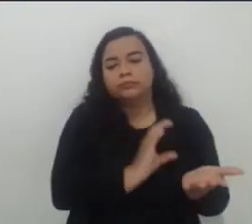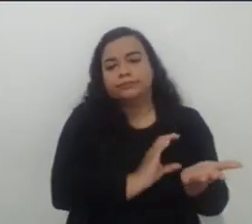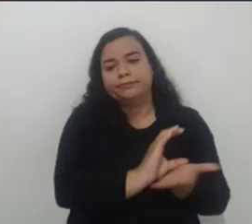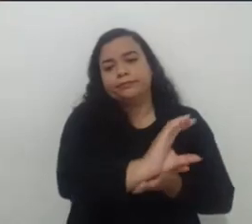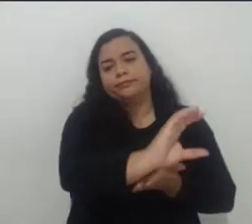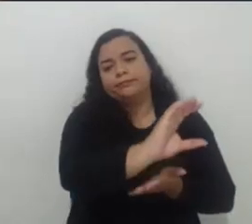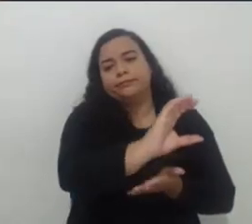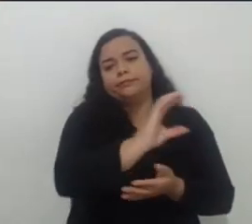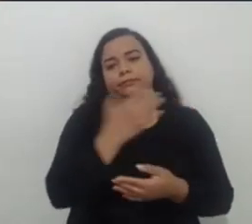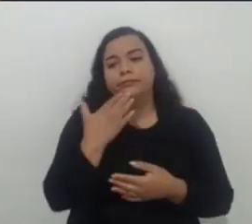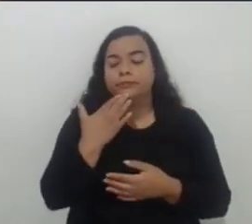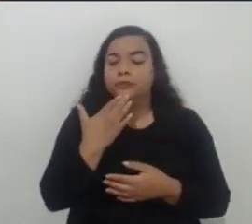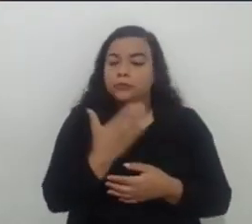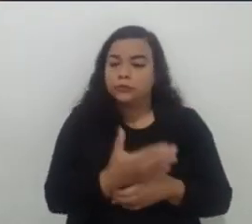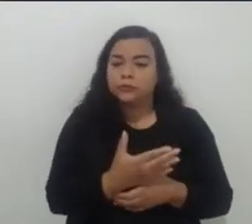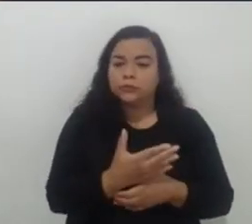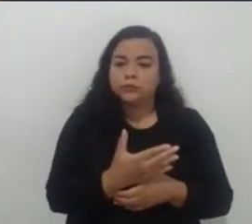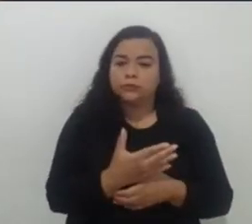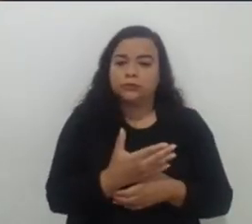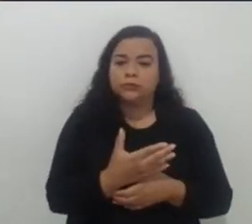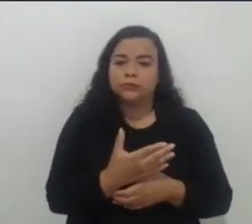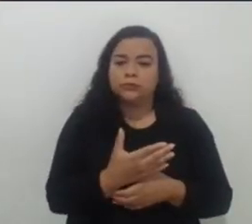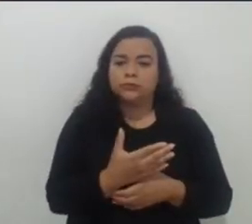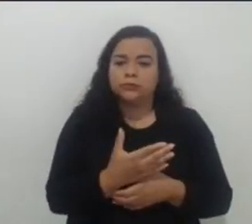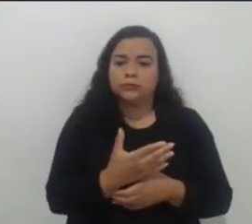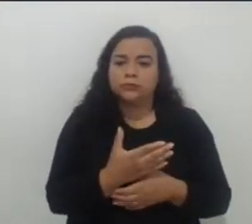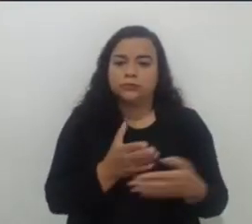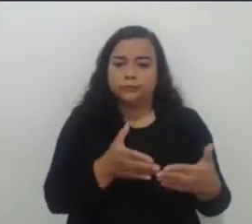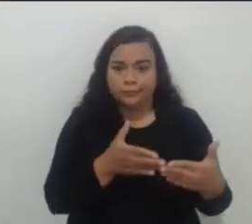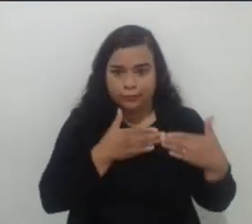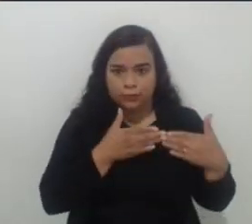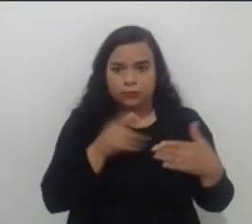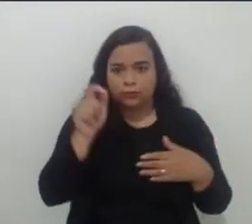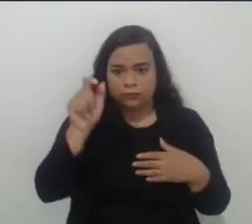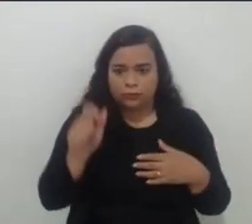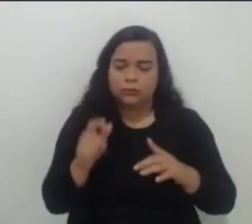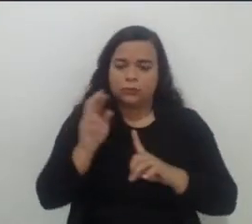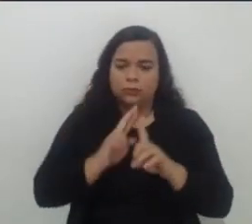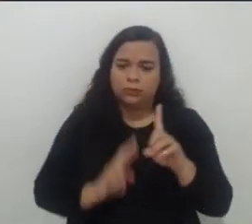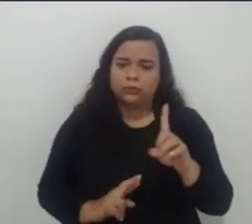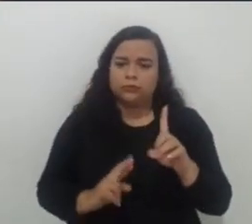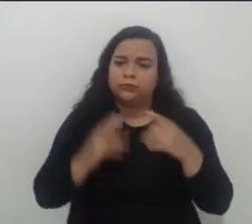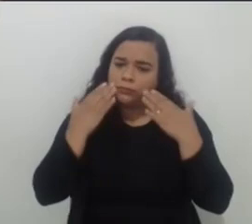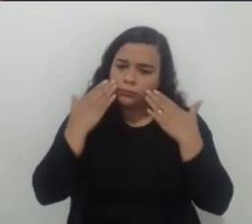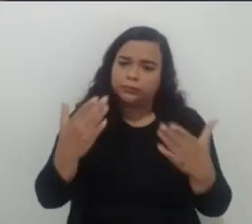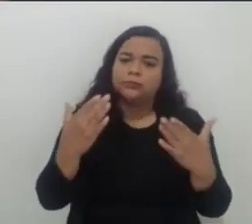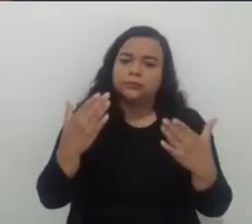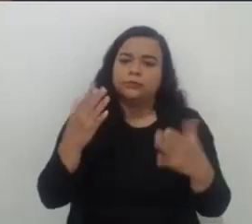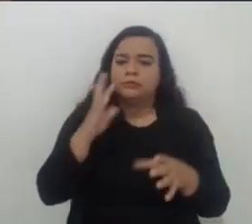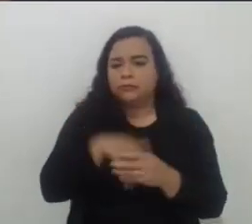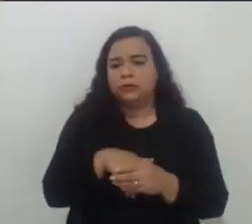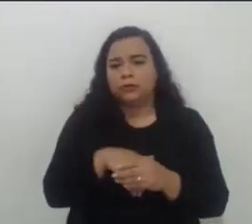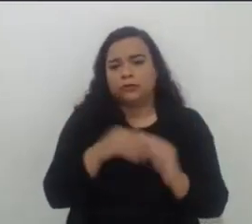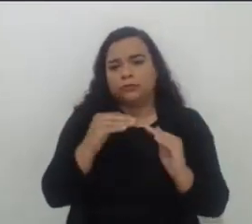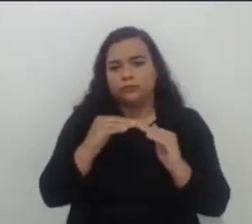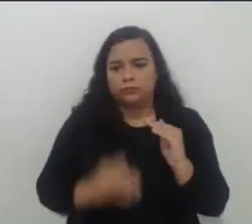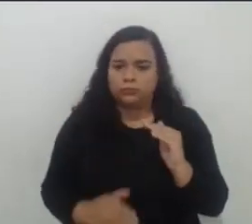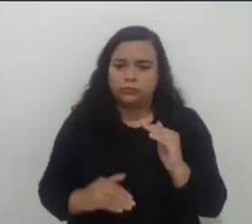por muita vênia ao nobre relator para apresentar voto divergente, o que faço nos seguintes